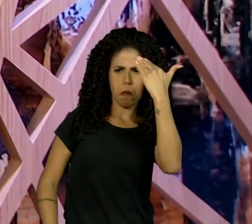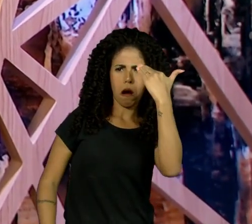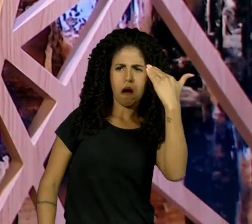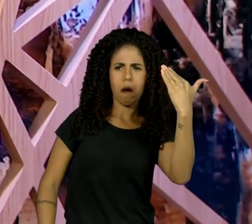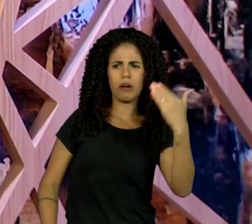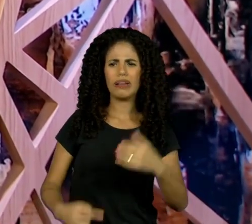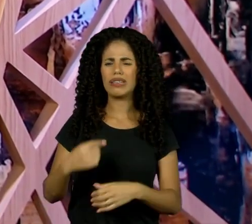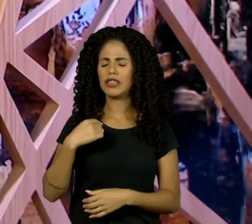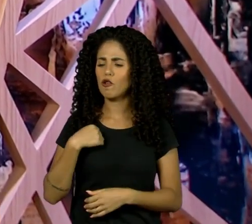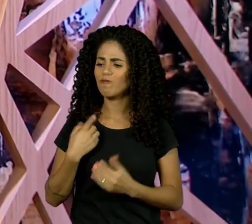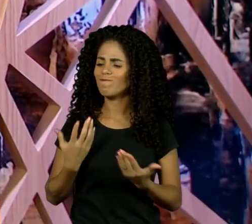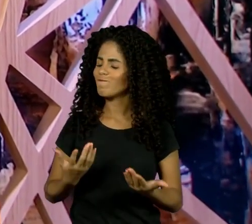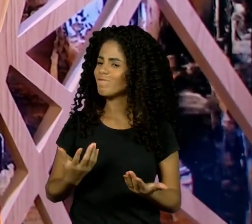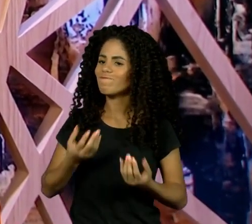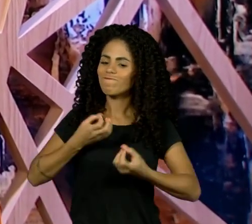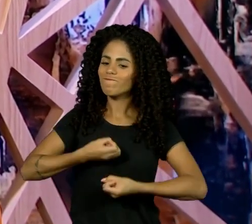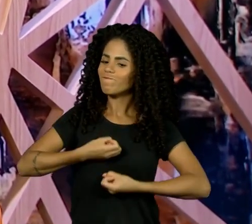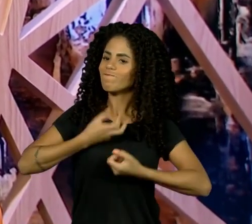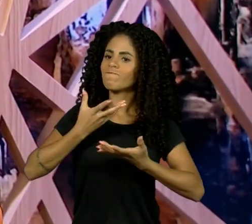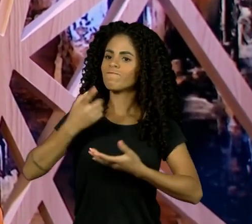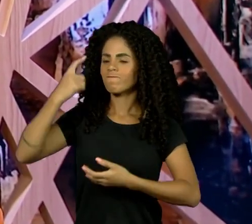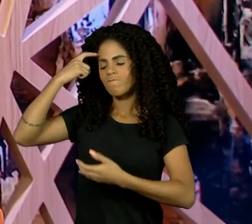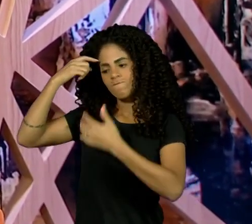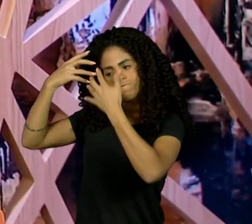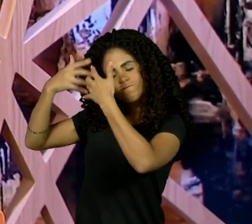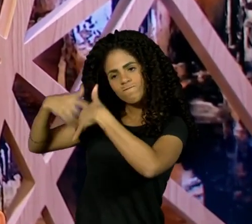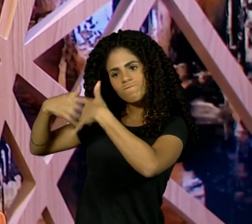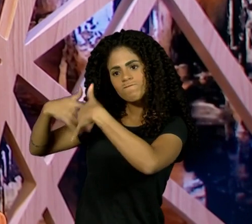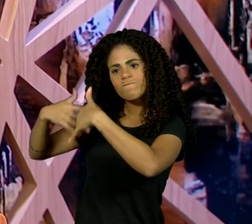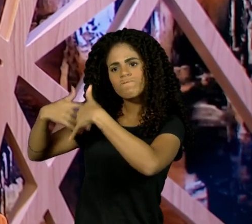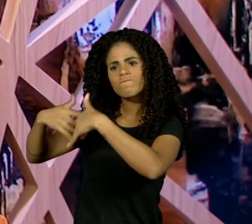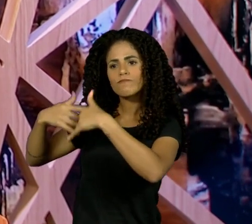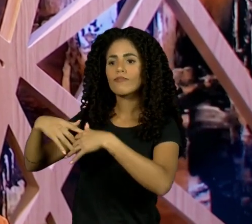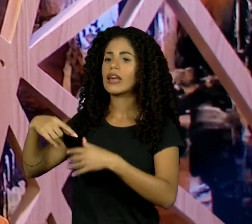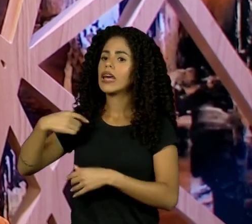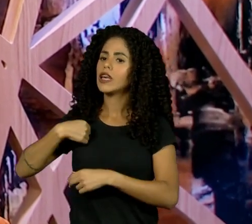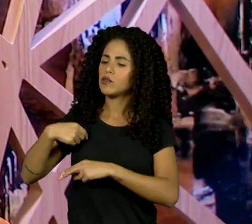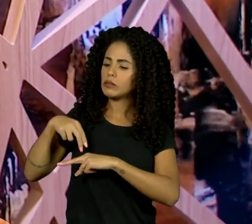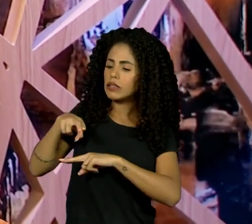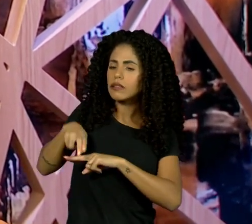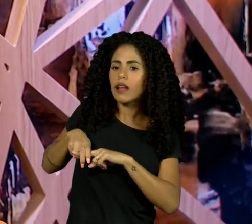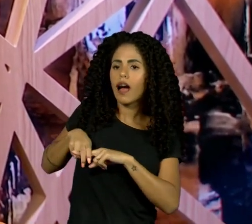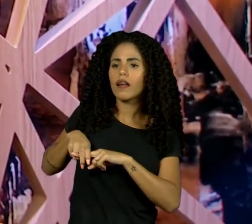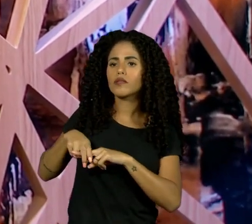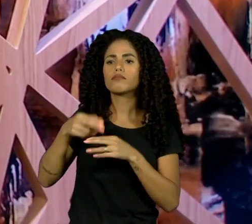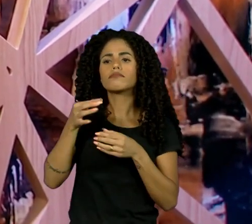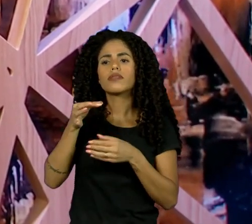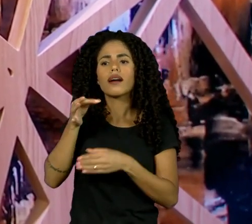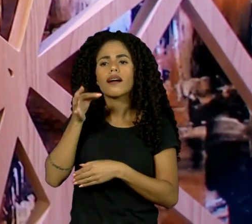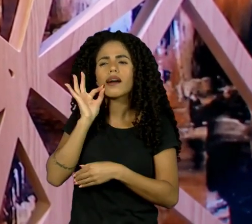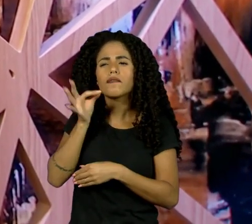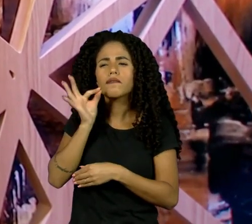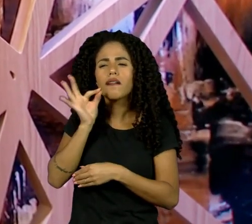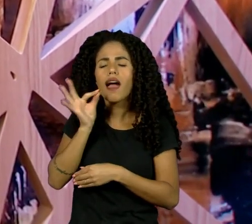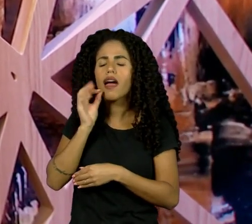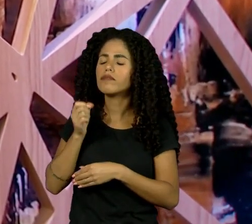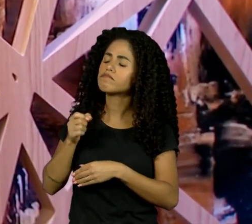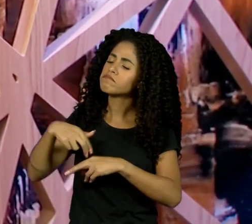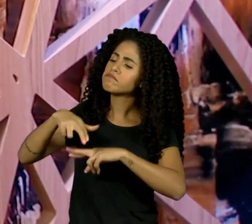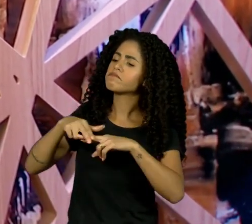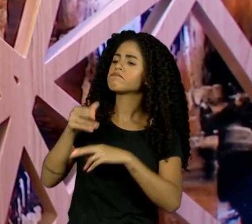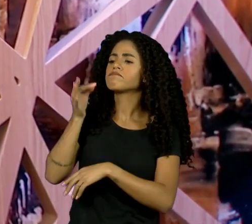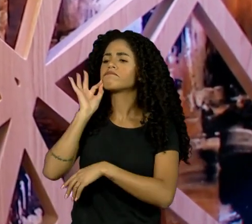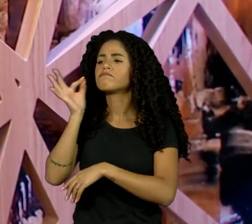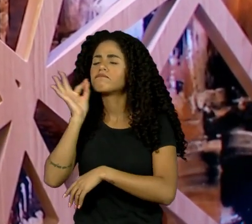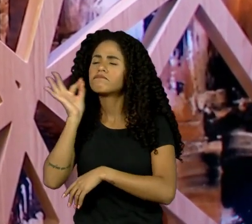foi uma reflexão bem genuína mesmo. De eu sentar, tomar café e falar, nossa, por que né, as coisas